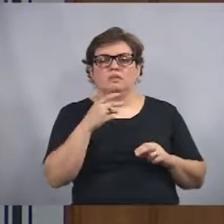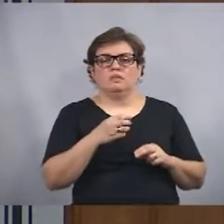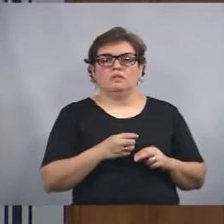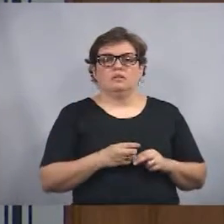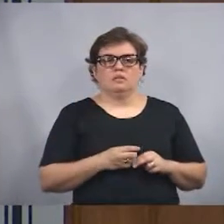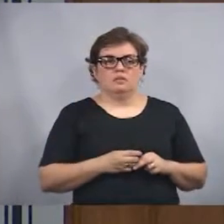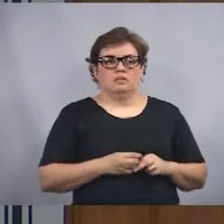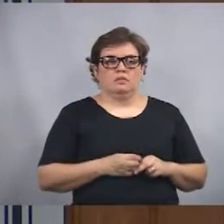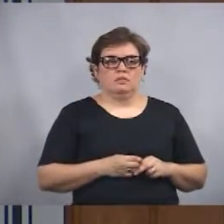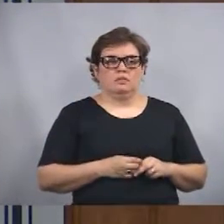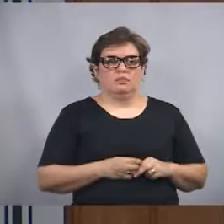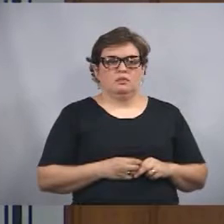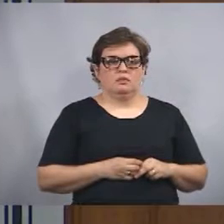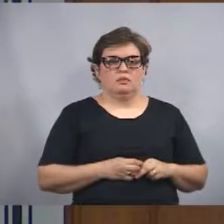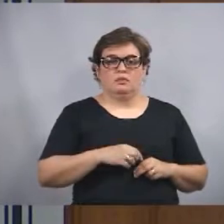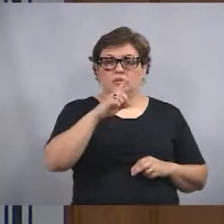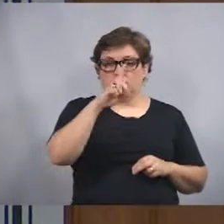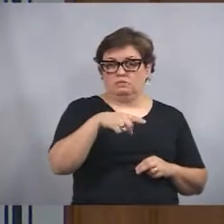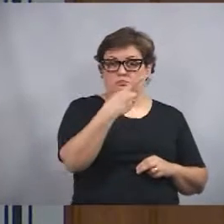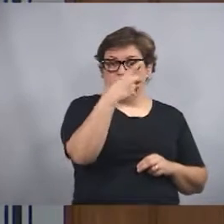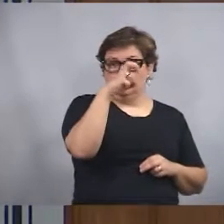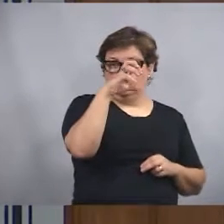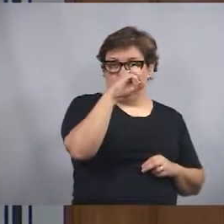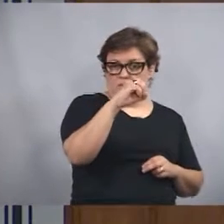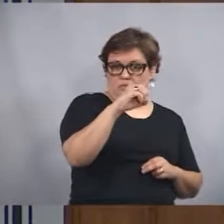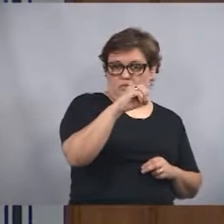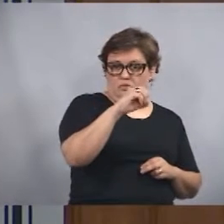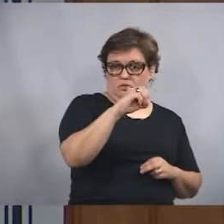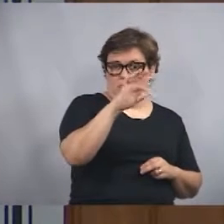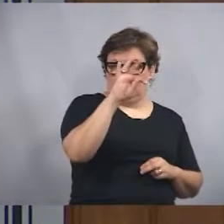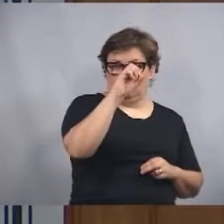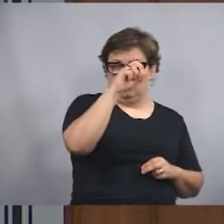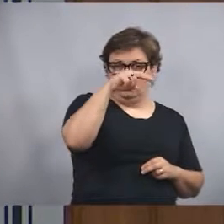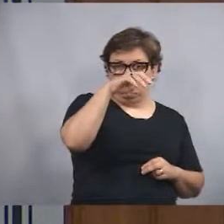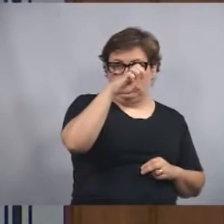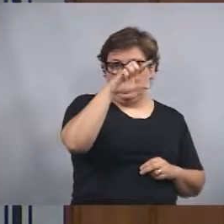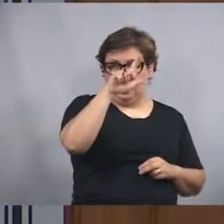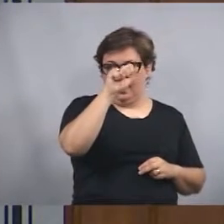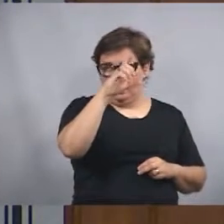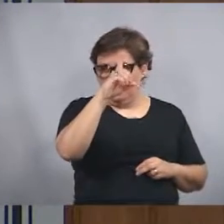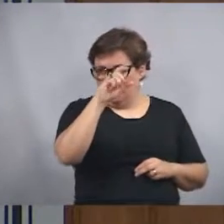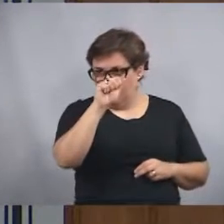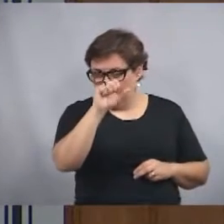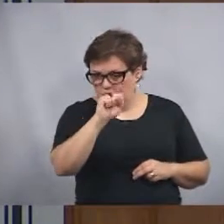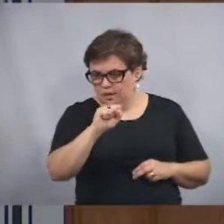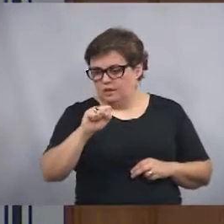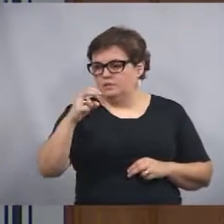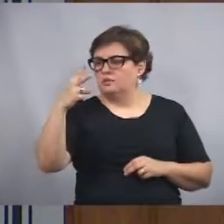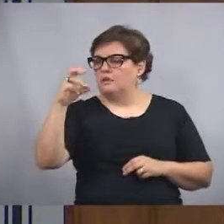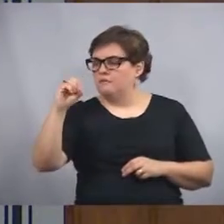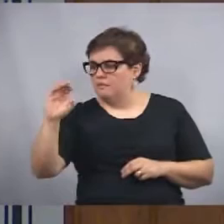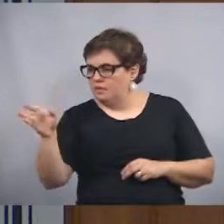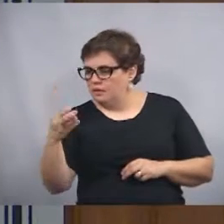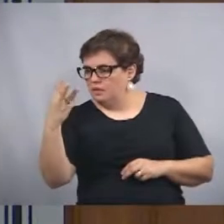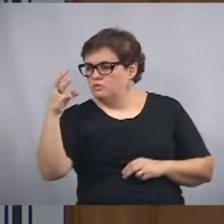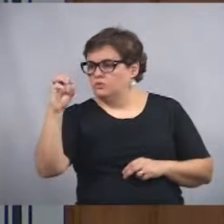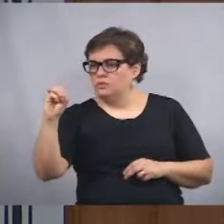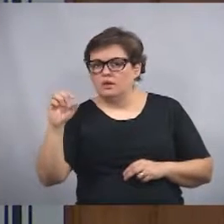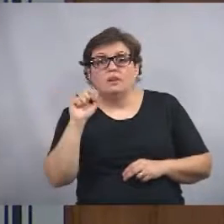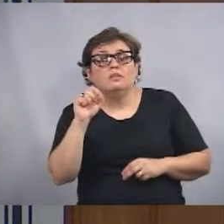São 150 toneladas são 10 são 20 São trinta e responda por